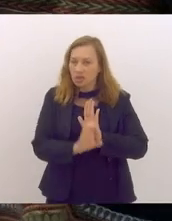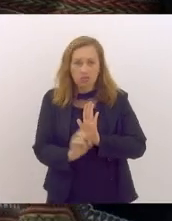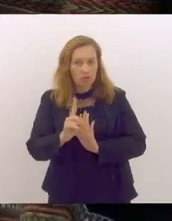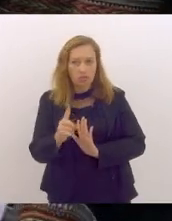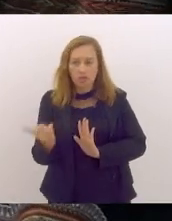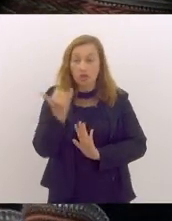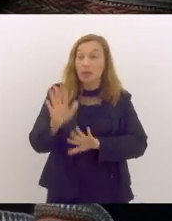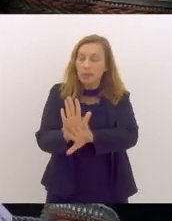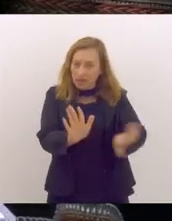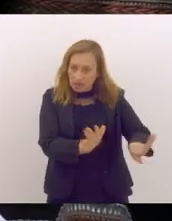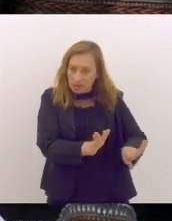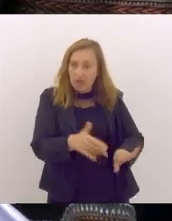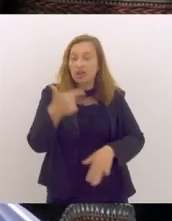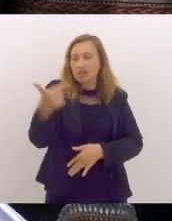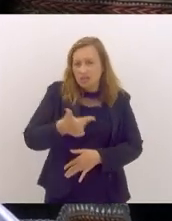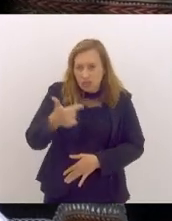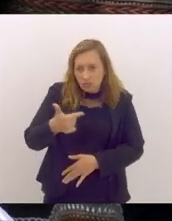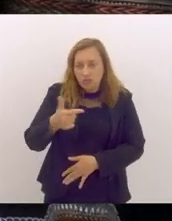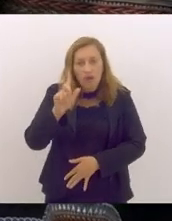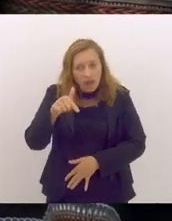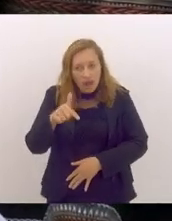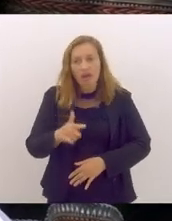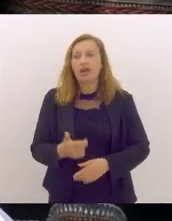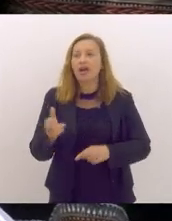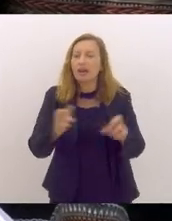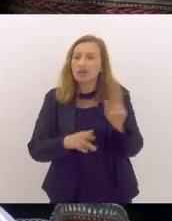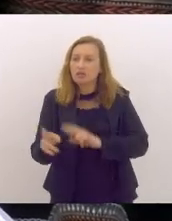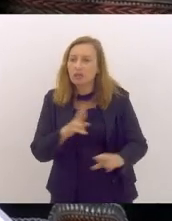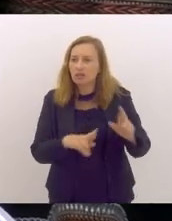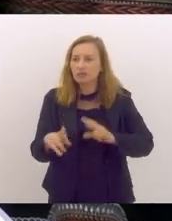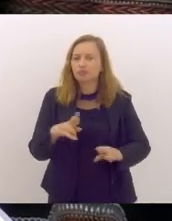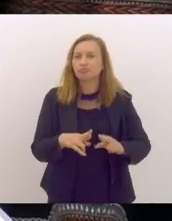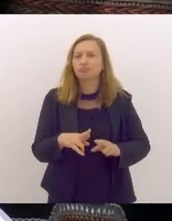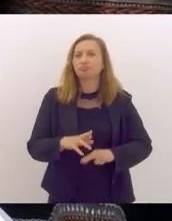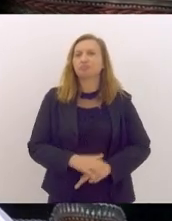perfeito. Segundo aspecto é o aspecto relacionado